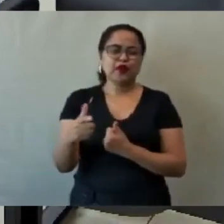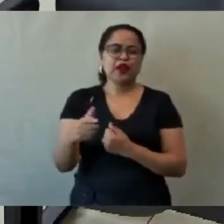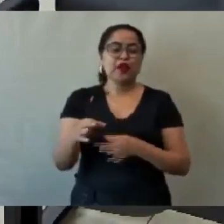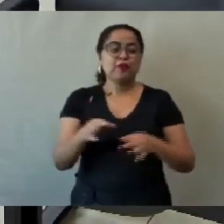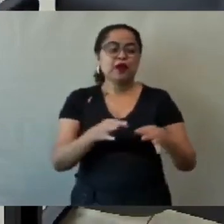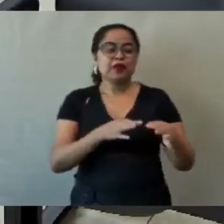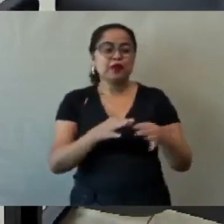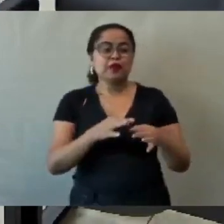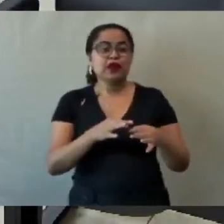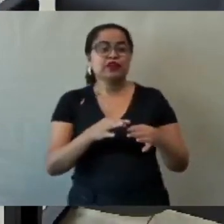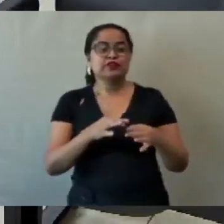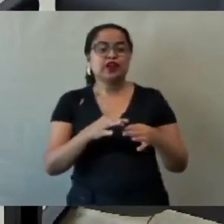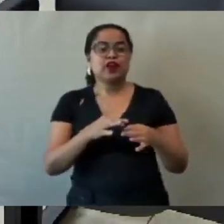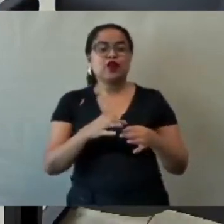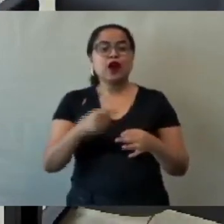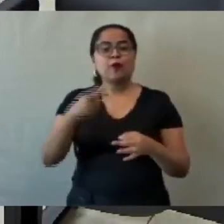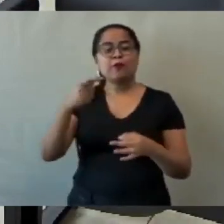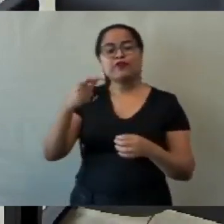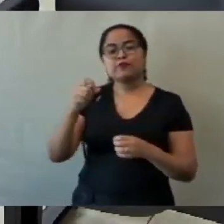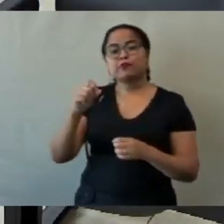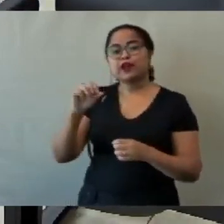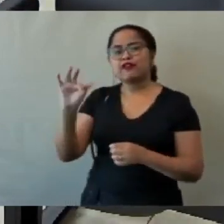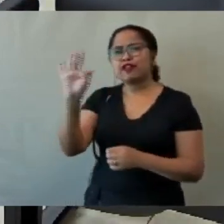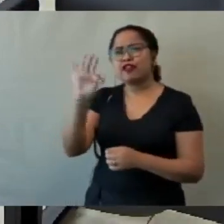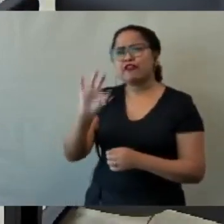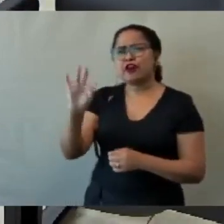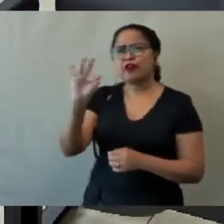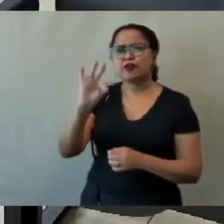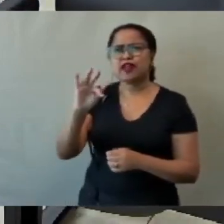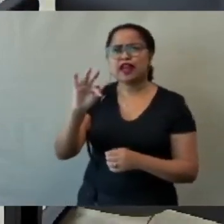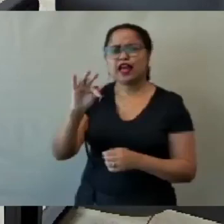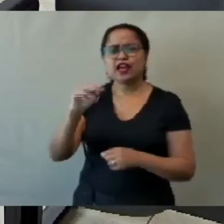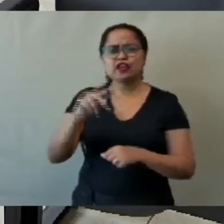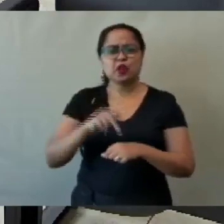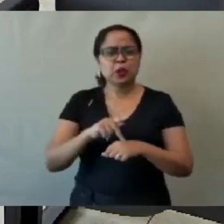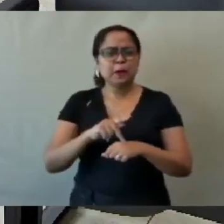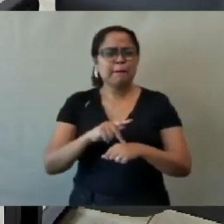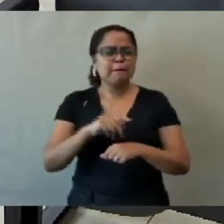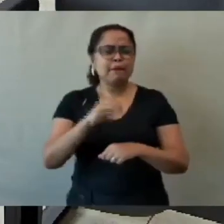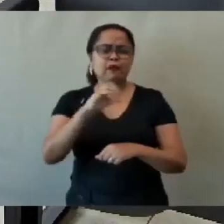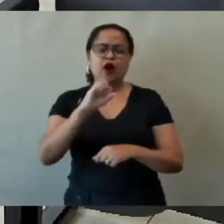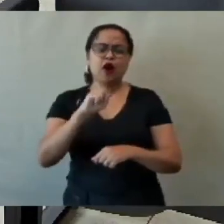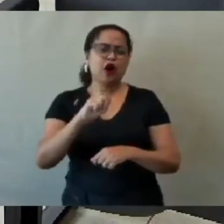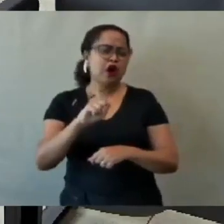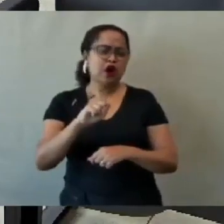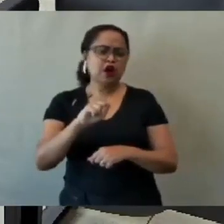sua graduação, sua pós-graduação. Então, a gente não tem apoio nenhum.